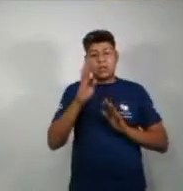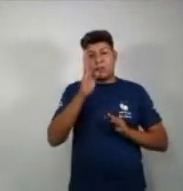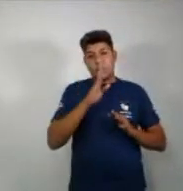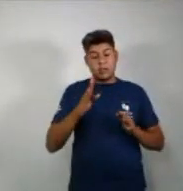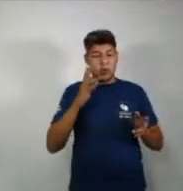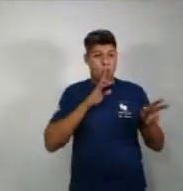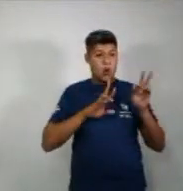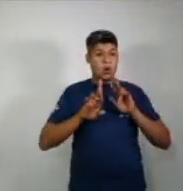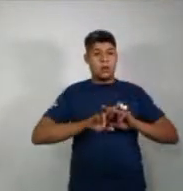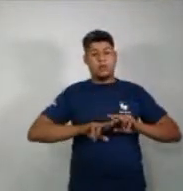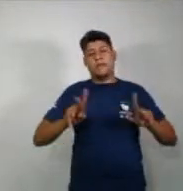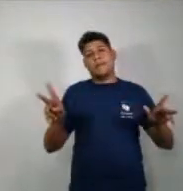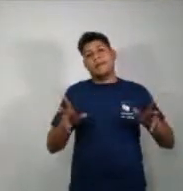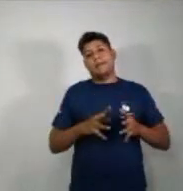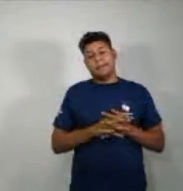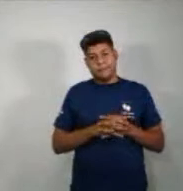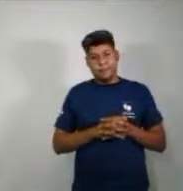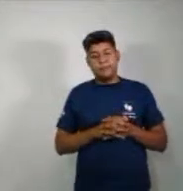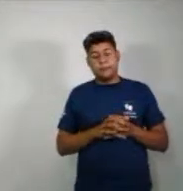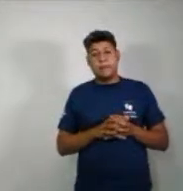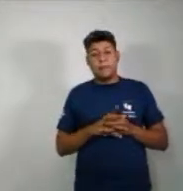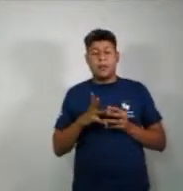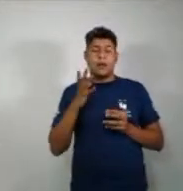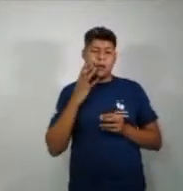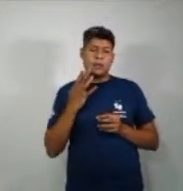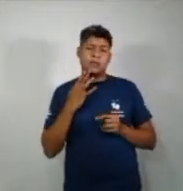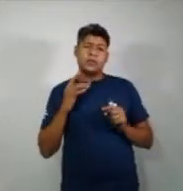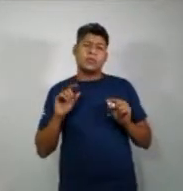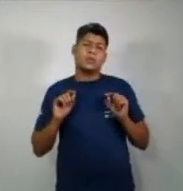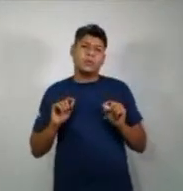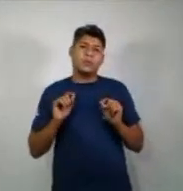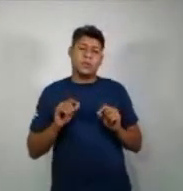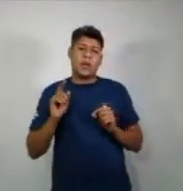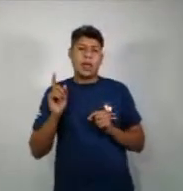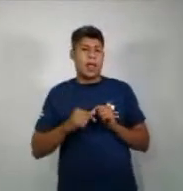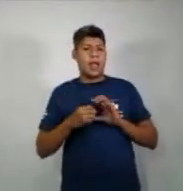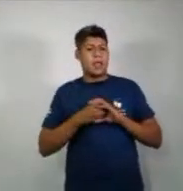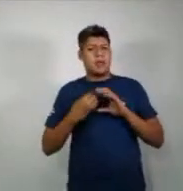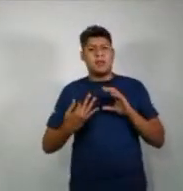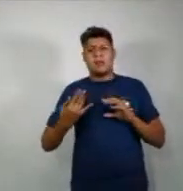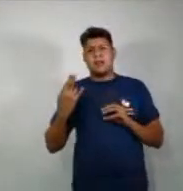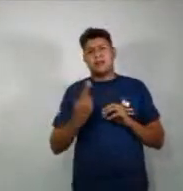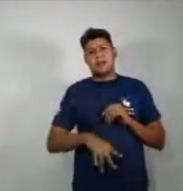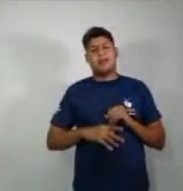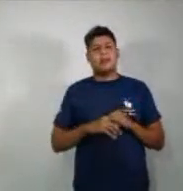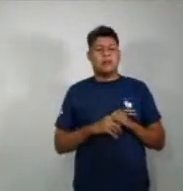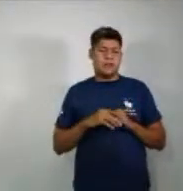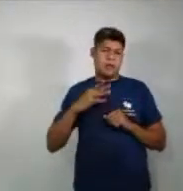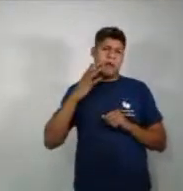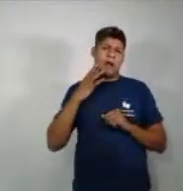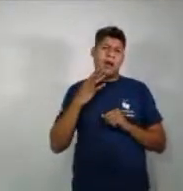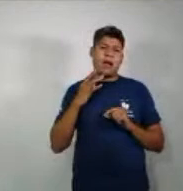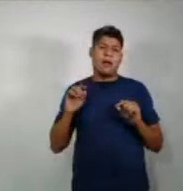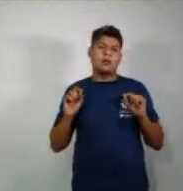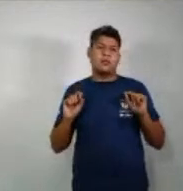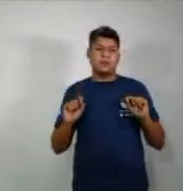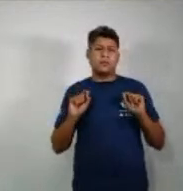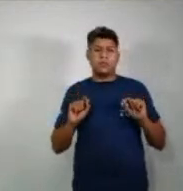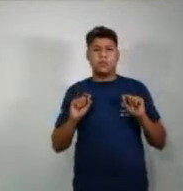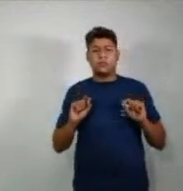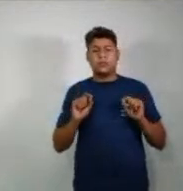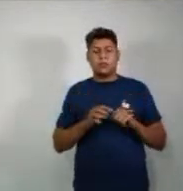olhos, né? Eu acho que isso é muito a característica dele, né? Acho que ele faz